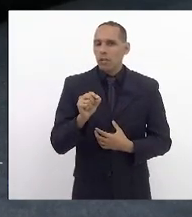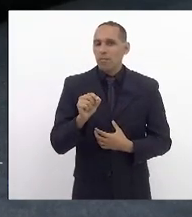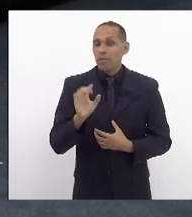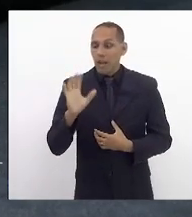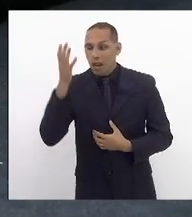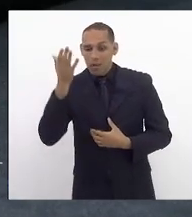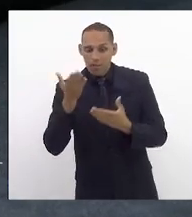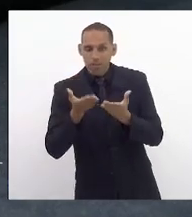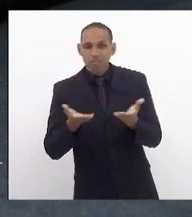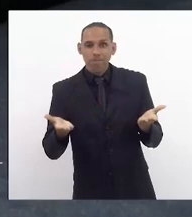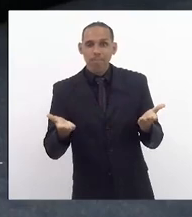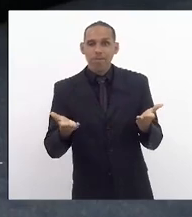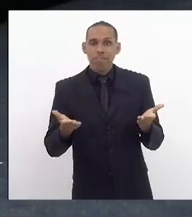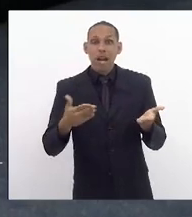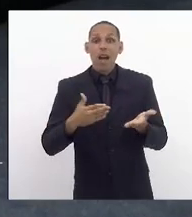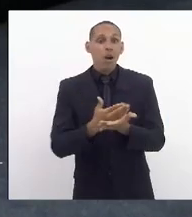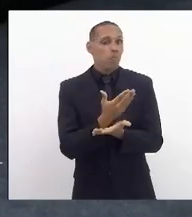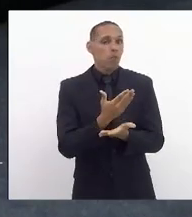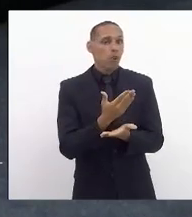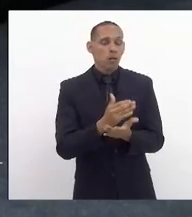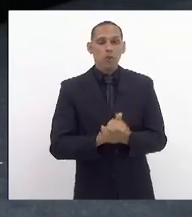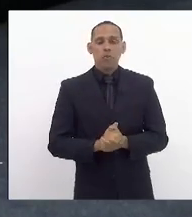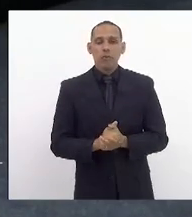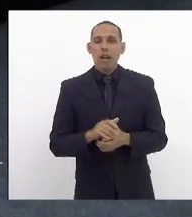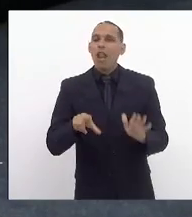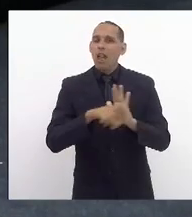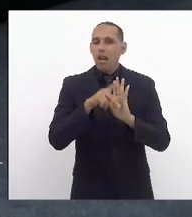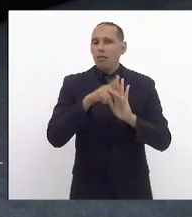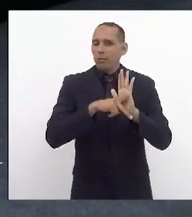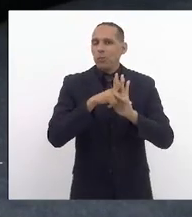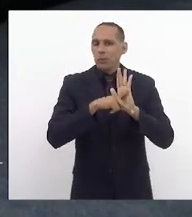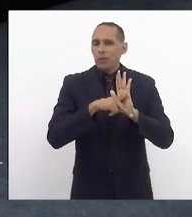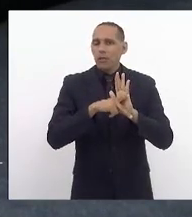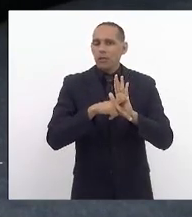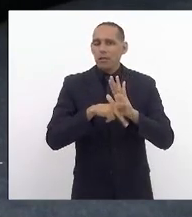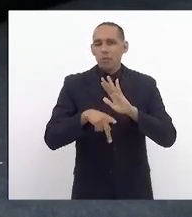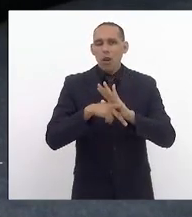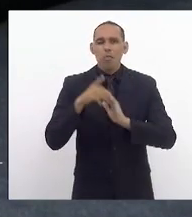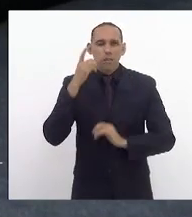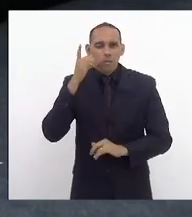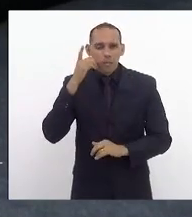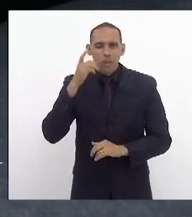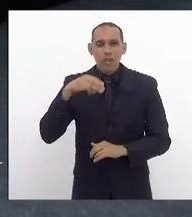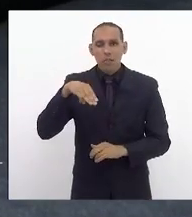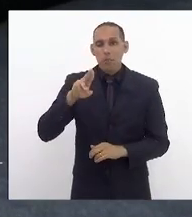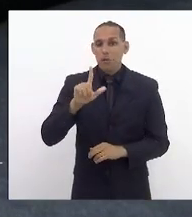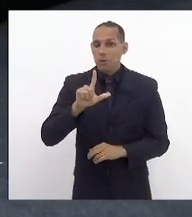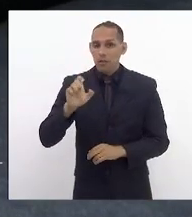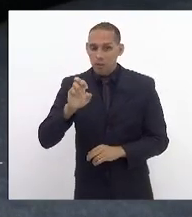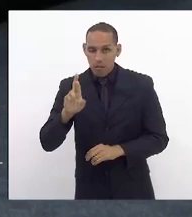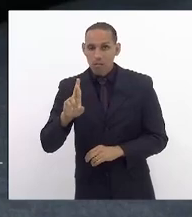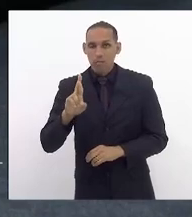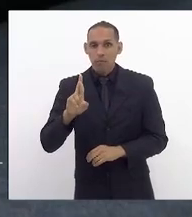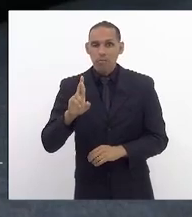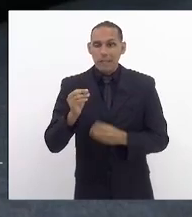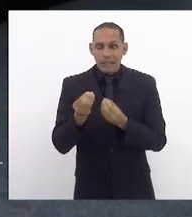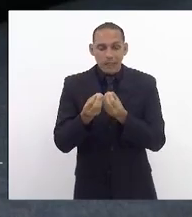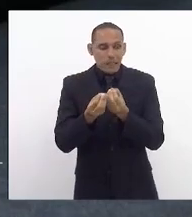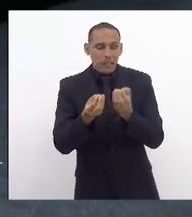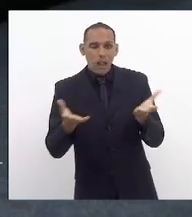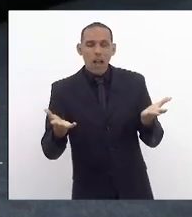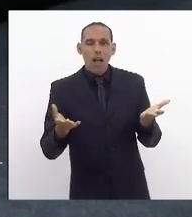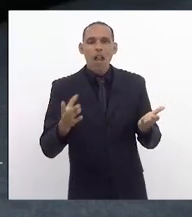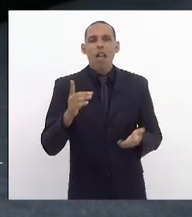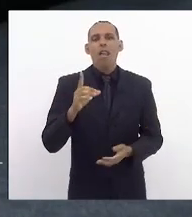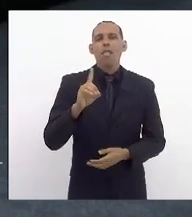situação, aprovou o projeto de lei do deputado estadual Marcos Miller, concedendo porte